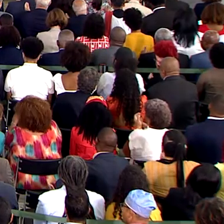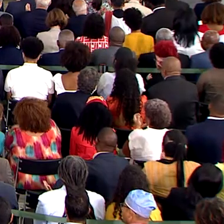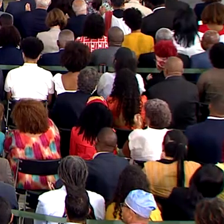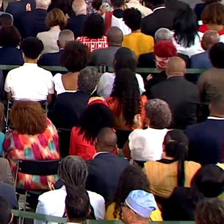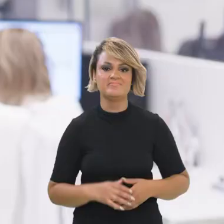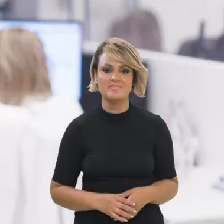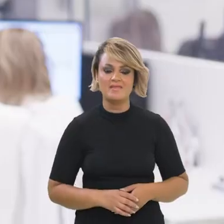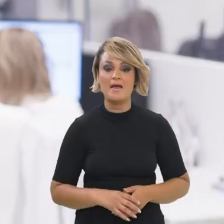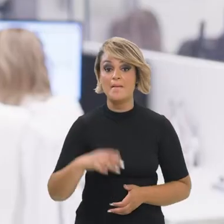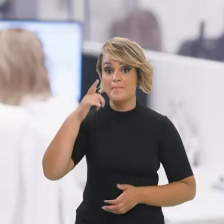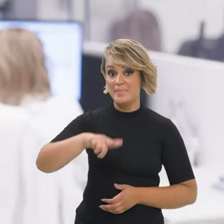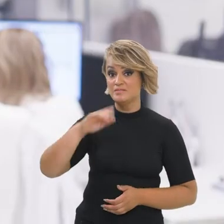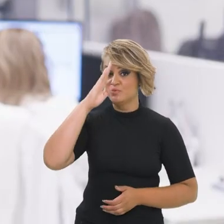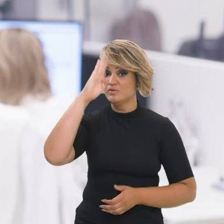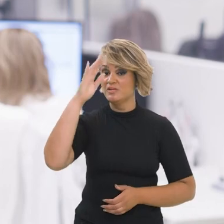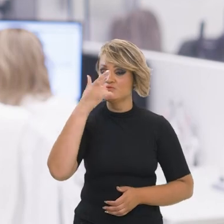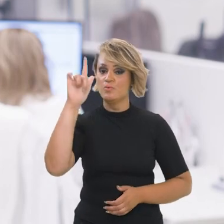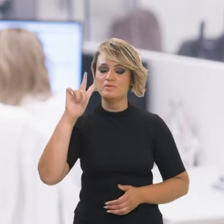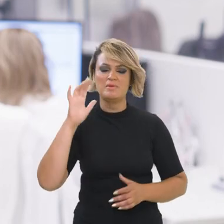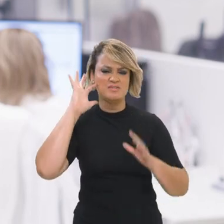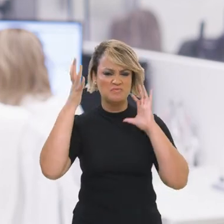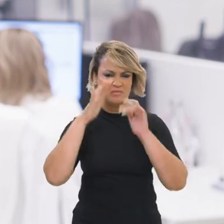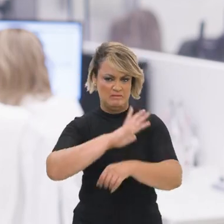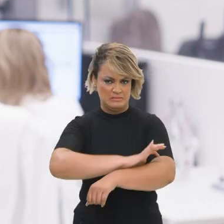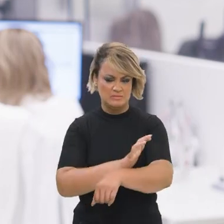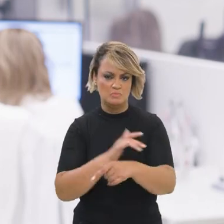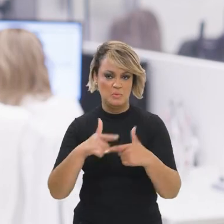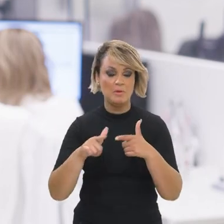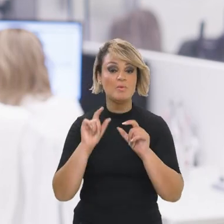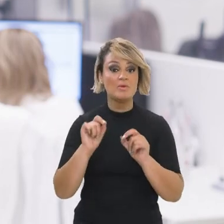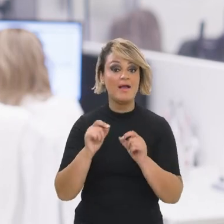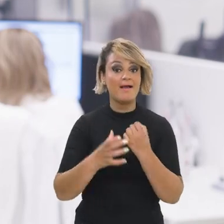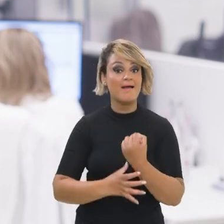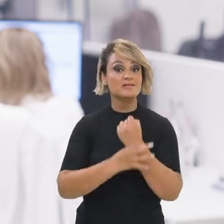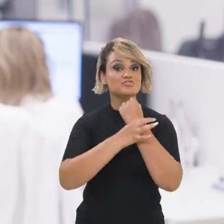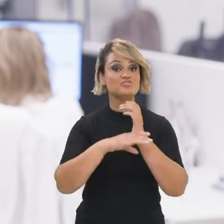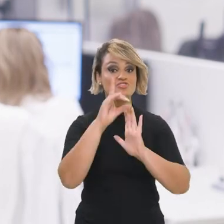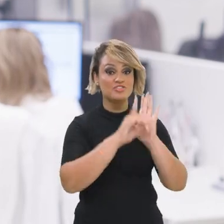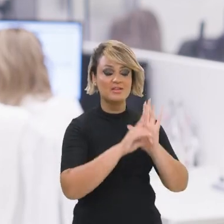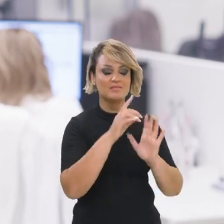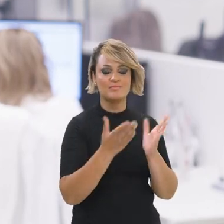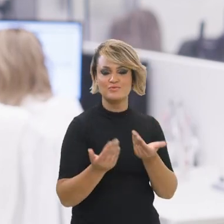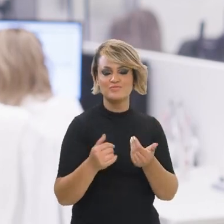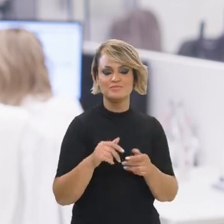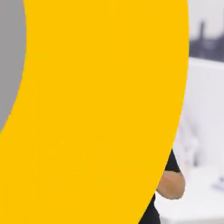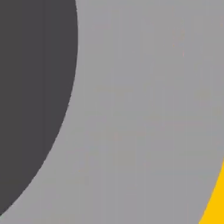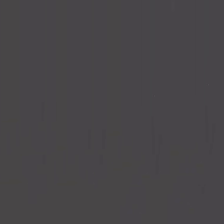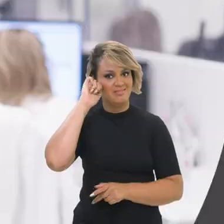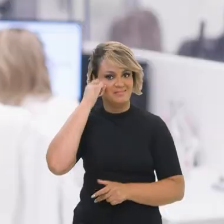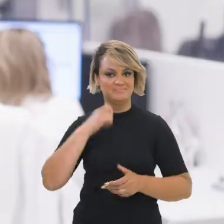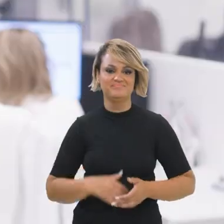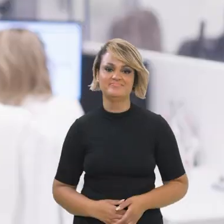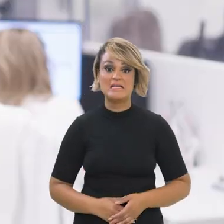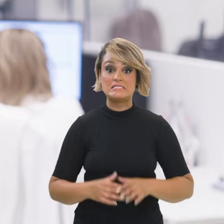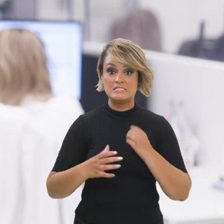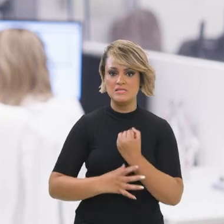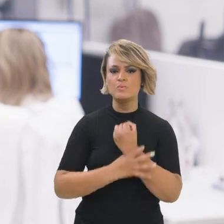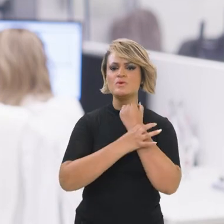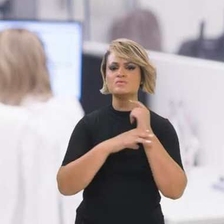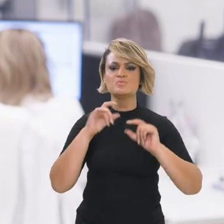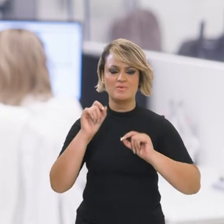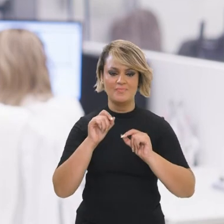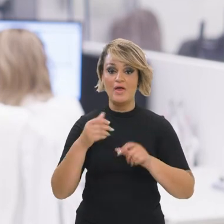religiosa. Outra prioridade no combate ao racismo é a garantia de direitos para a juventude negra. Segurança